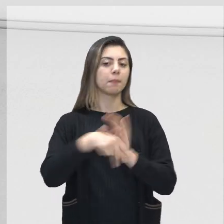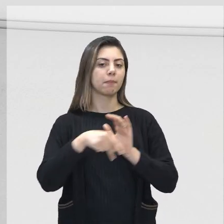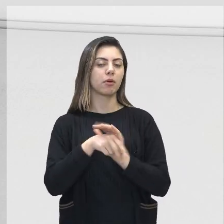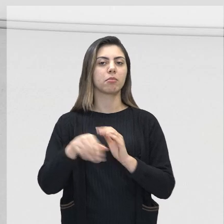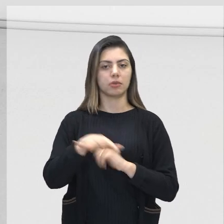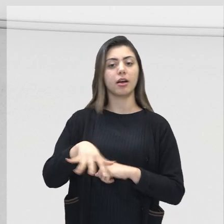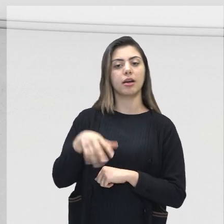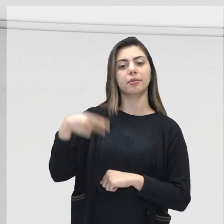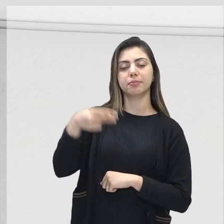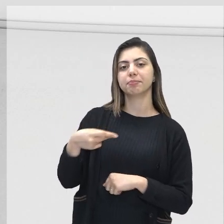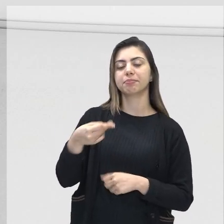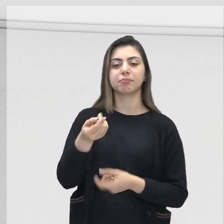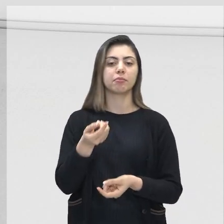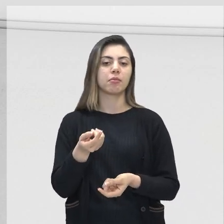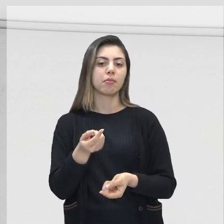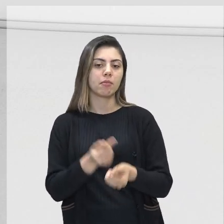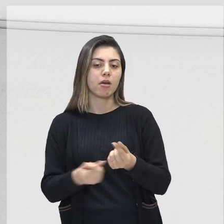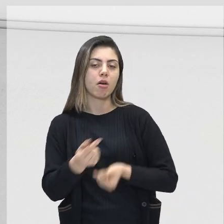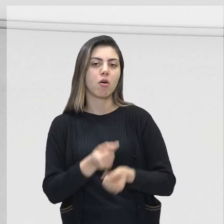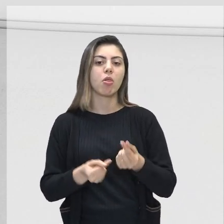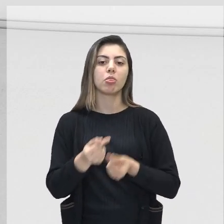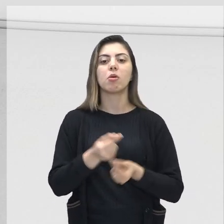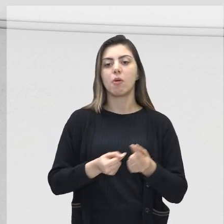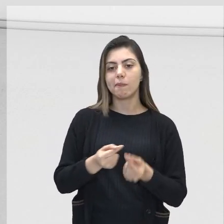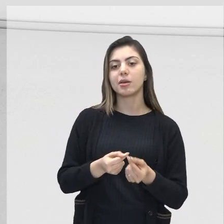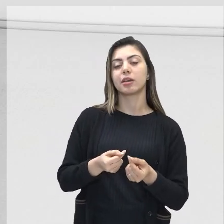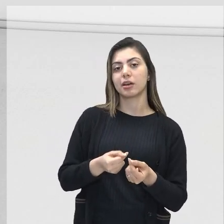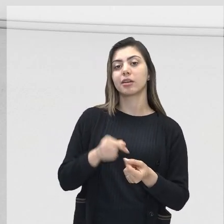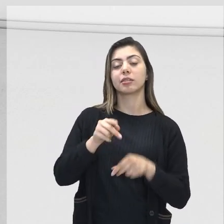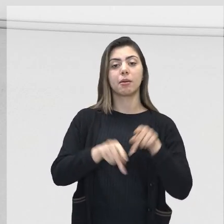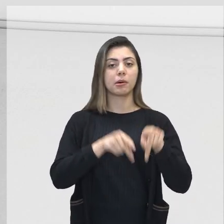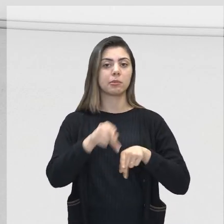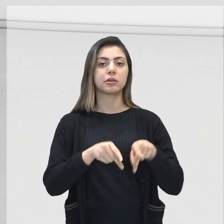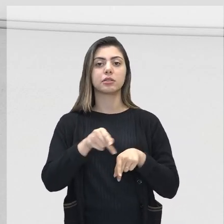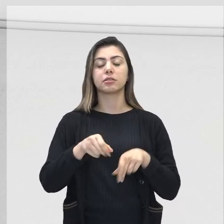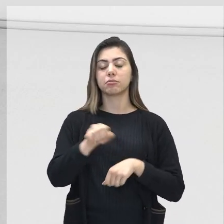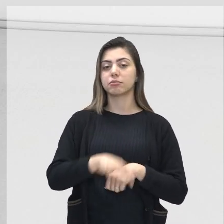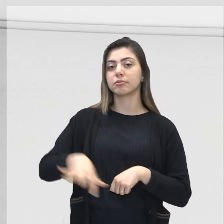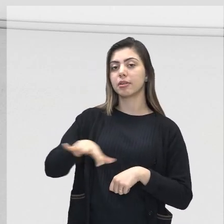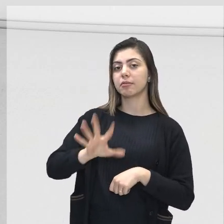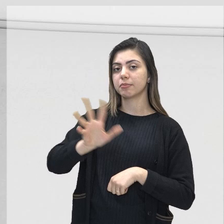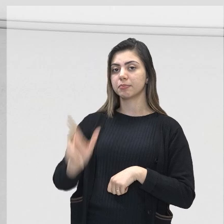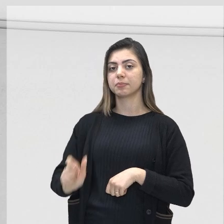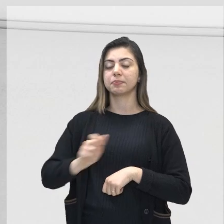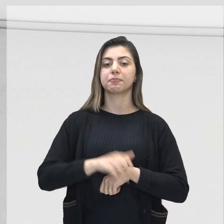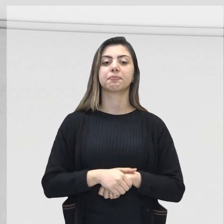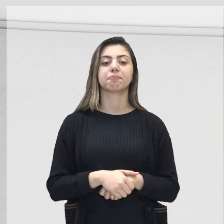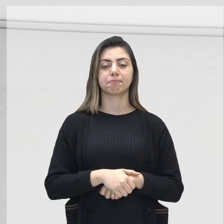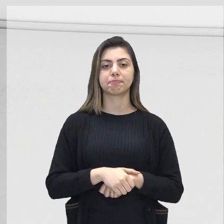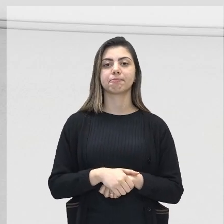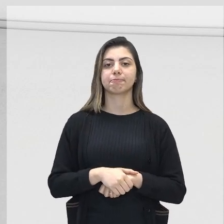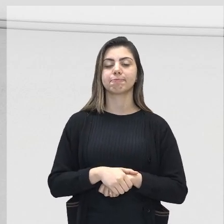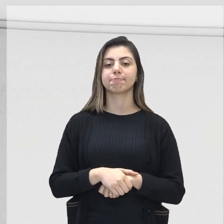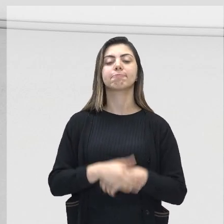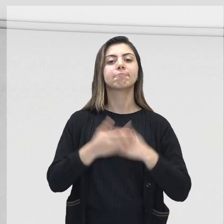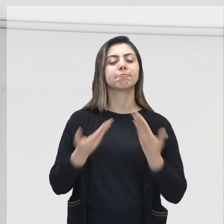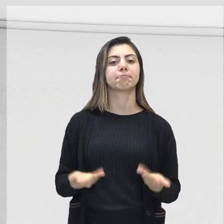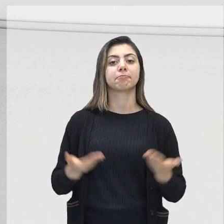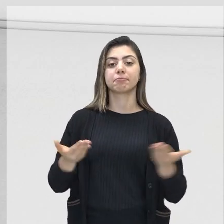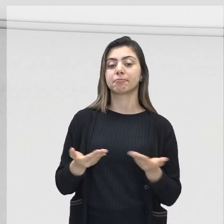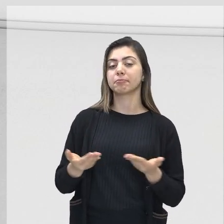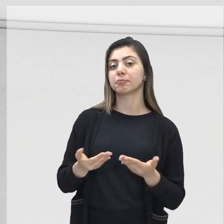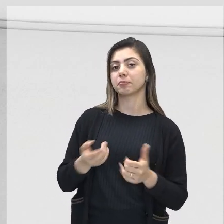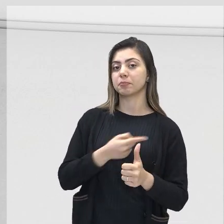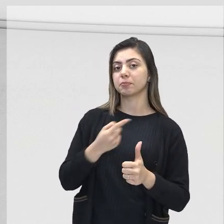políticas, populacionais e econômicas vivenciadas ali dentro do continente africano, certo? Mas, nesse